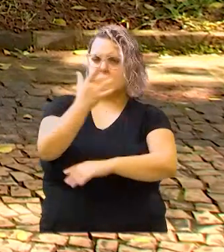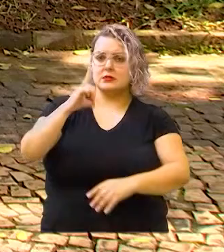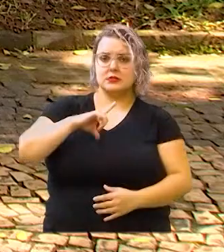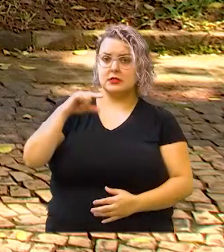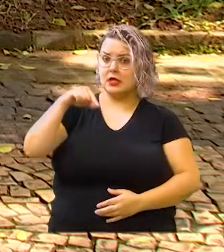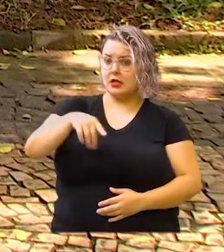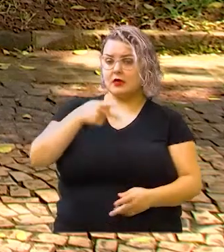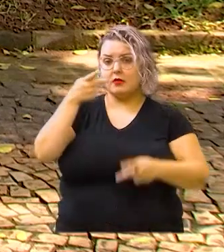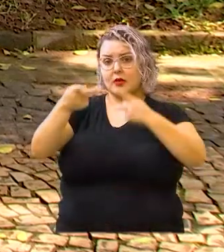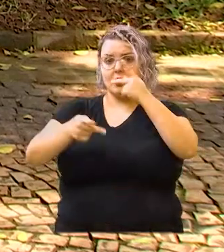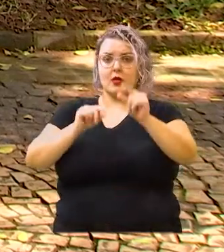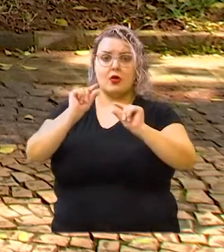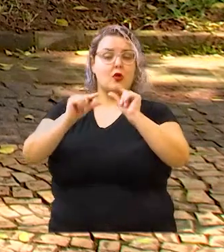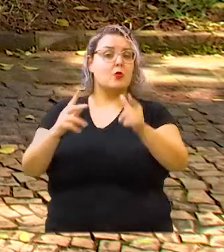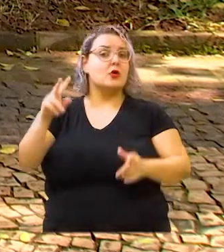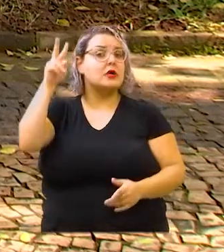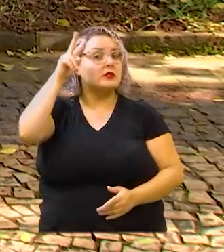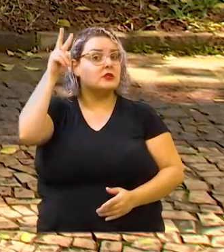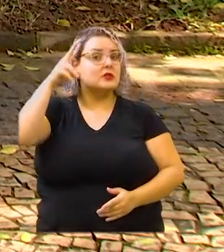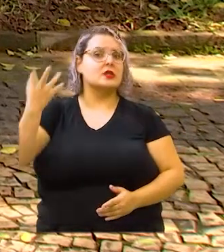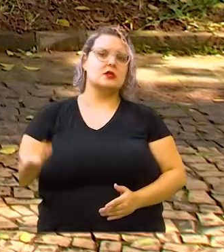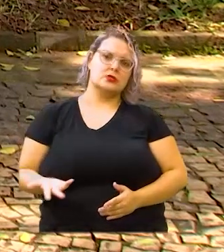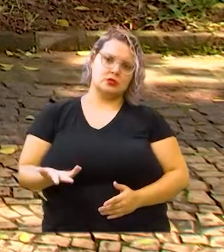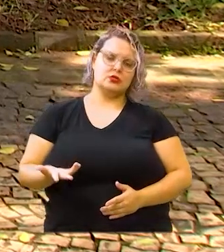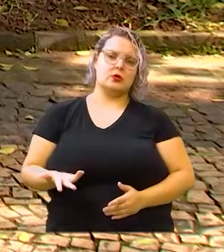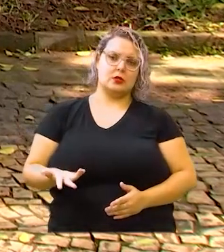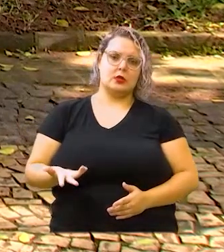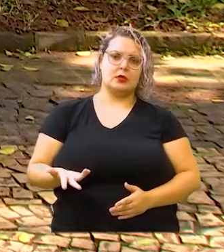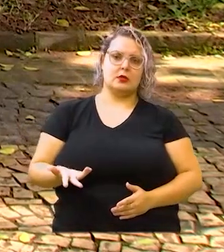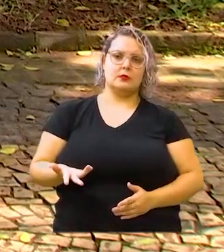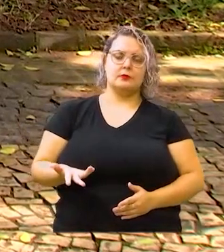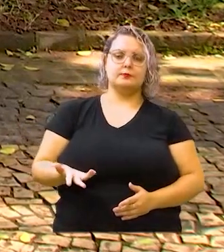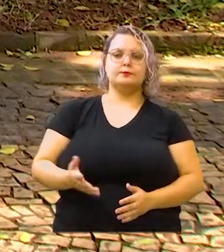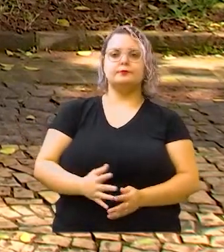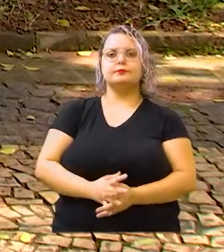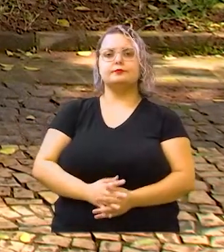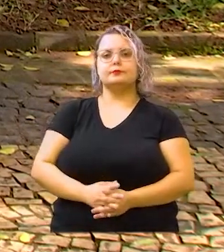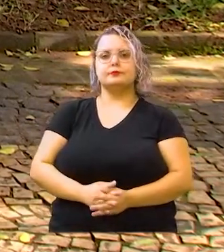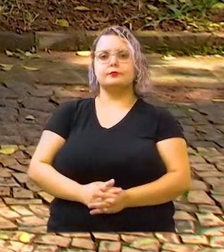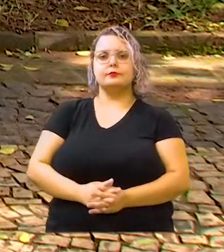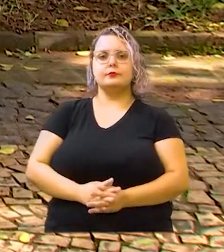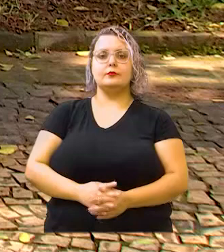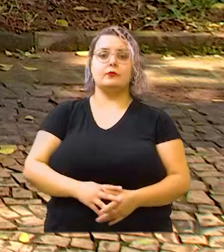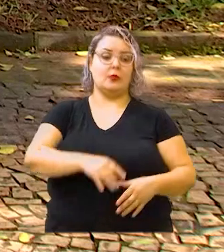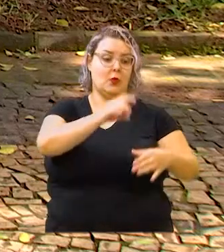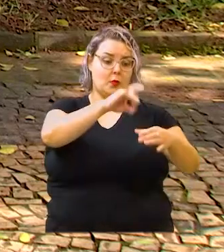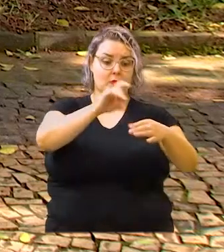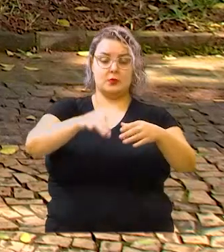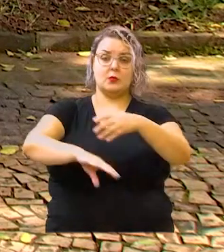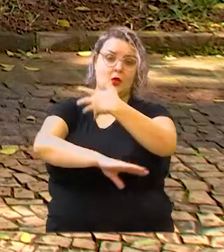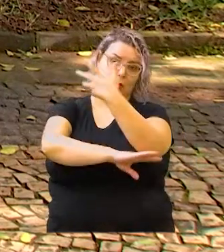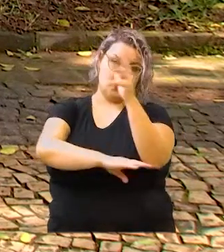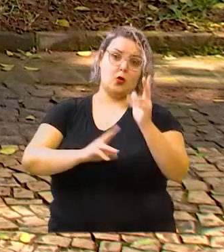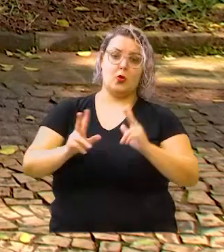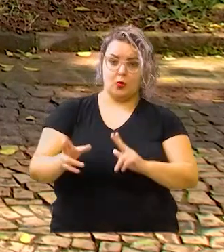Gomes, enfim, contar um pouquinho sobre a história, né, da